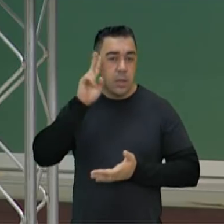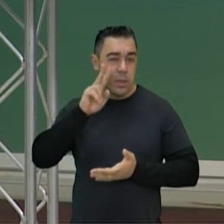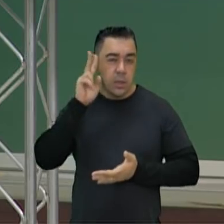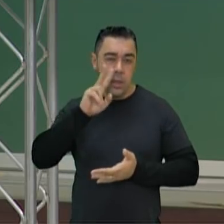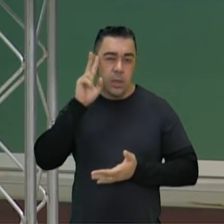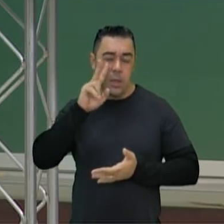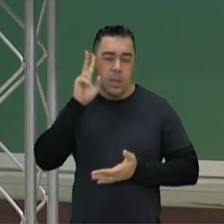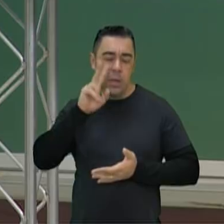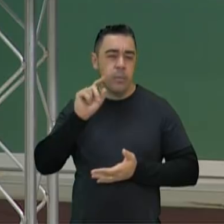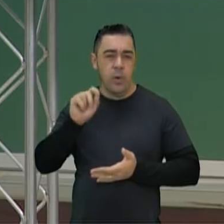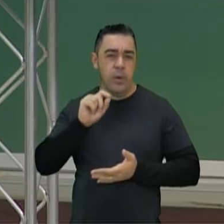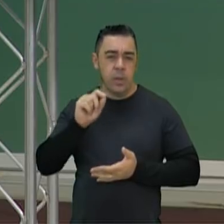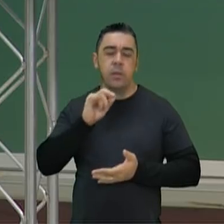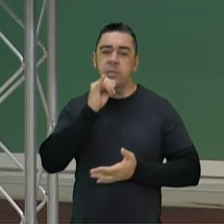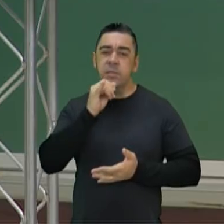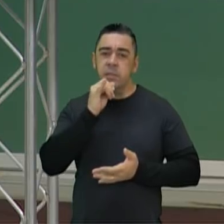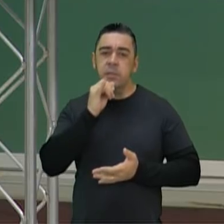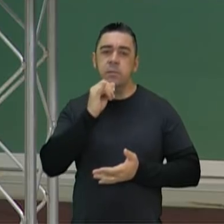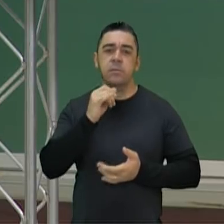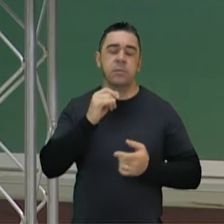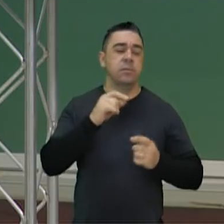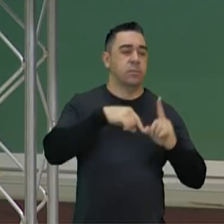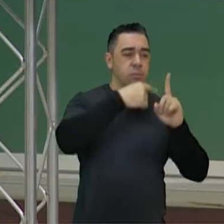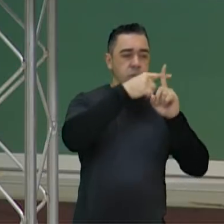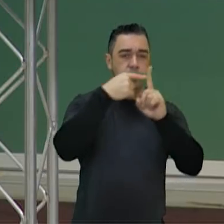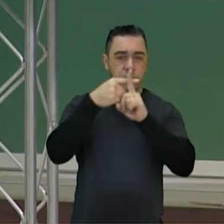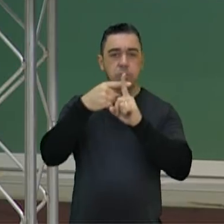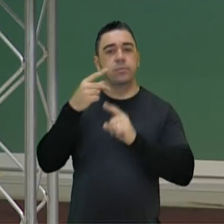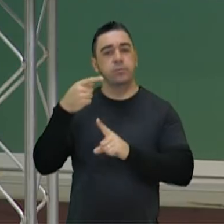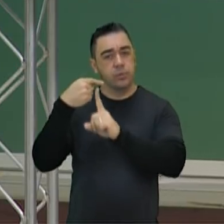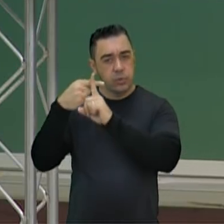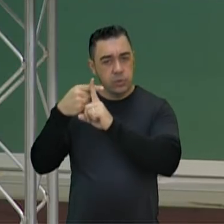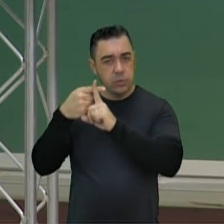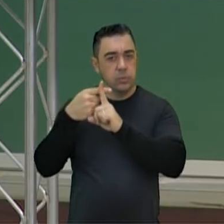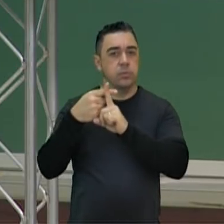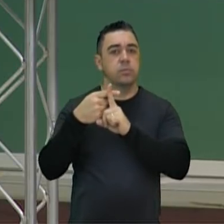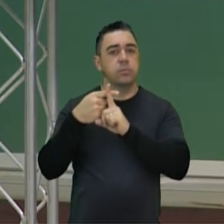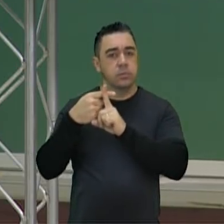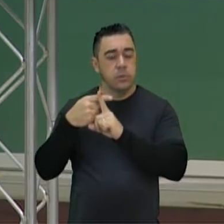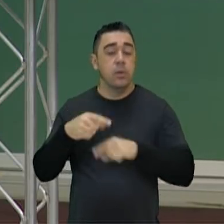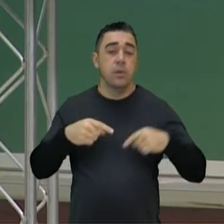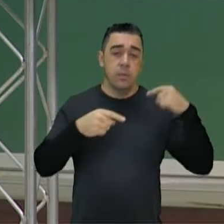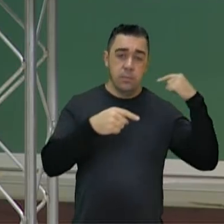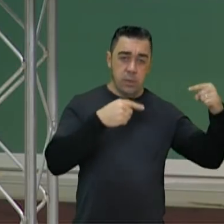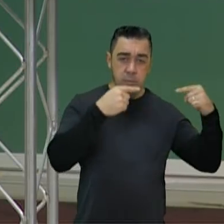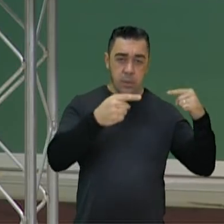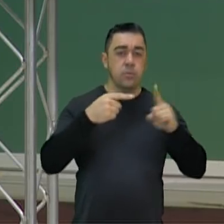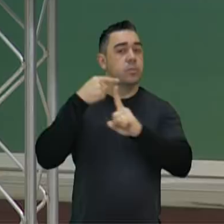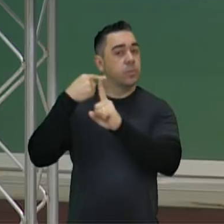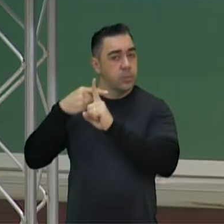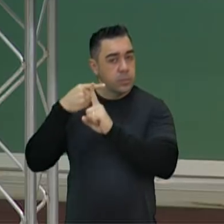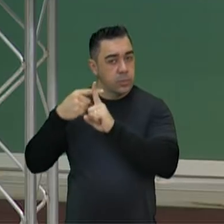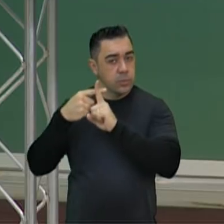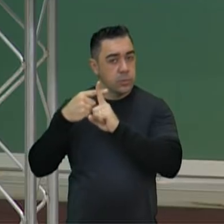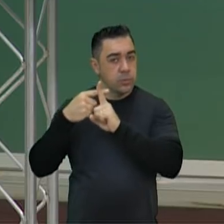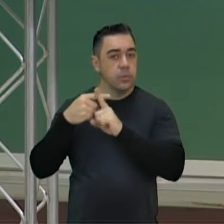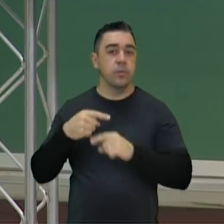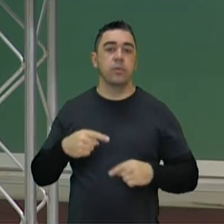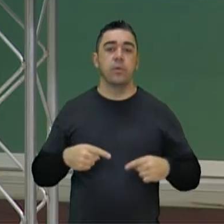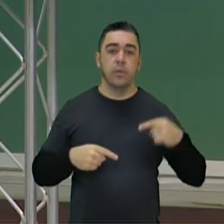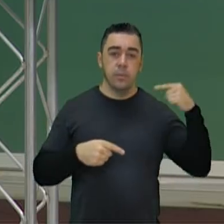lembrando, mantém sinal positivo, mais e mais positivo, menos e menos